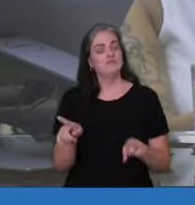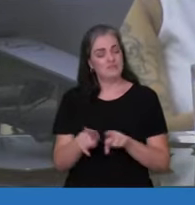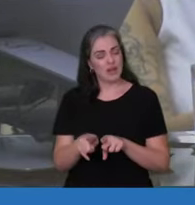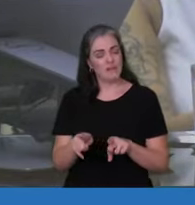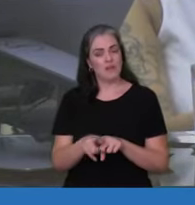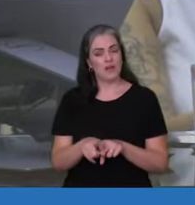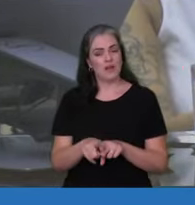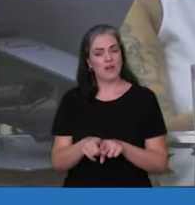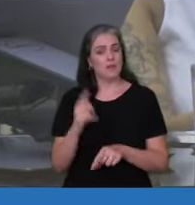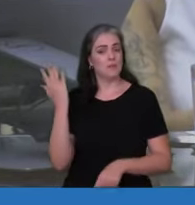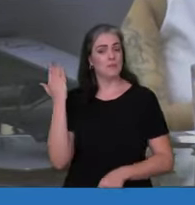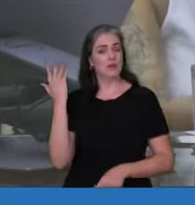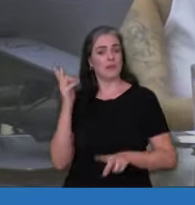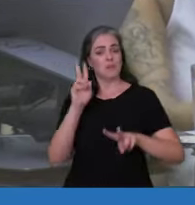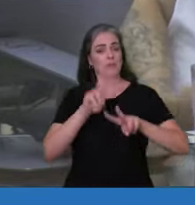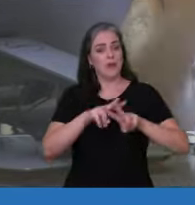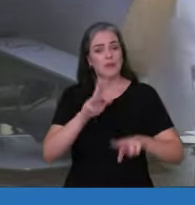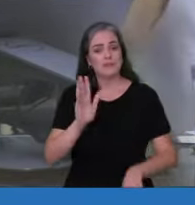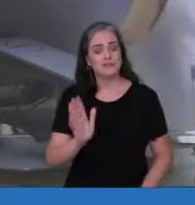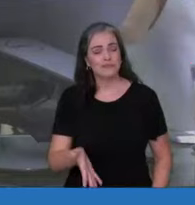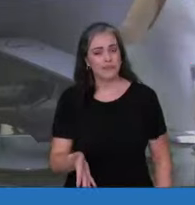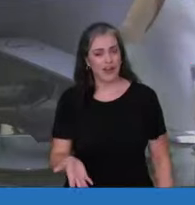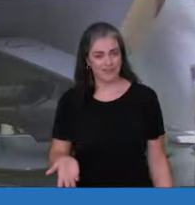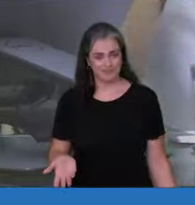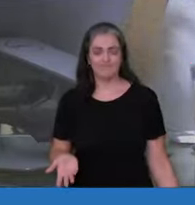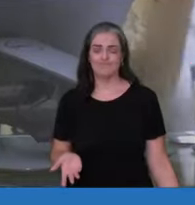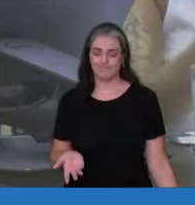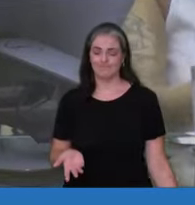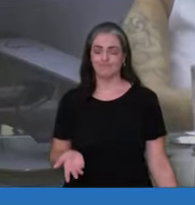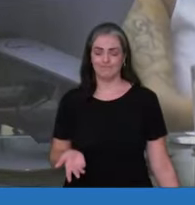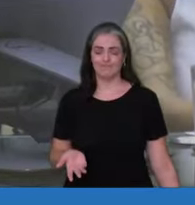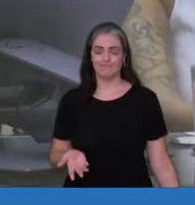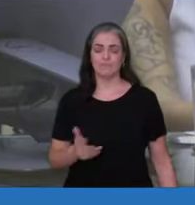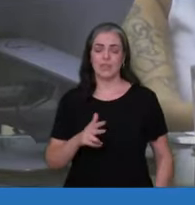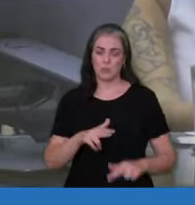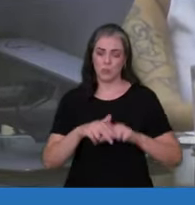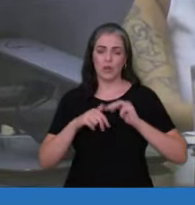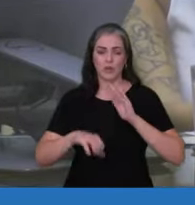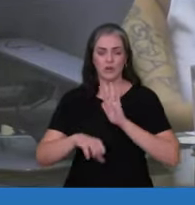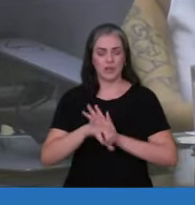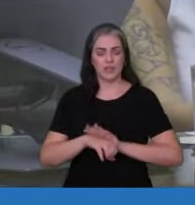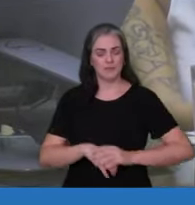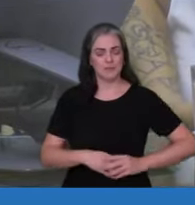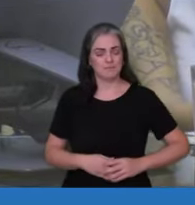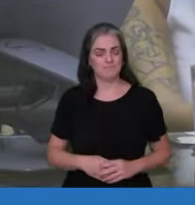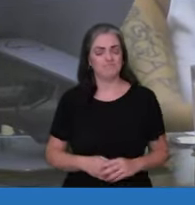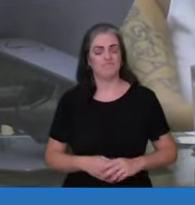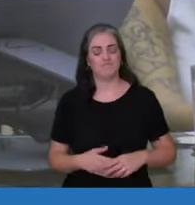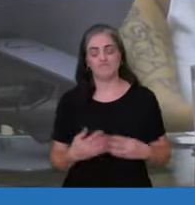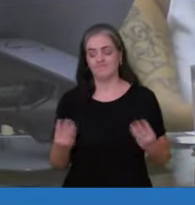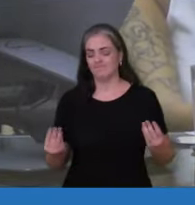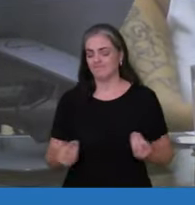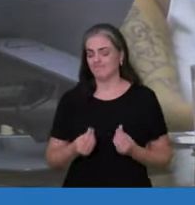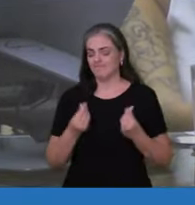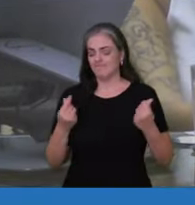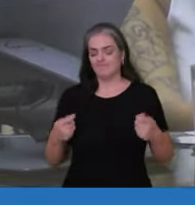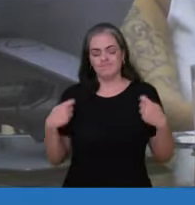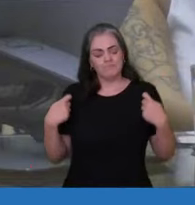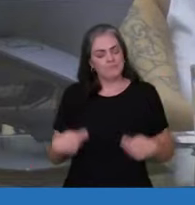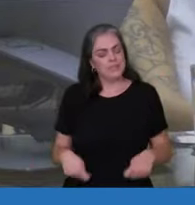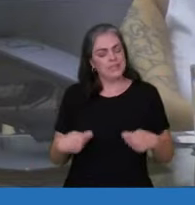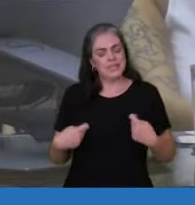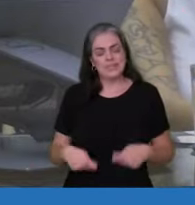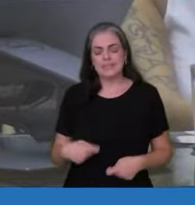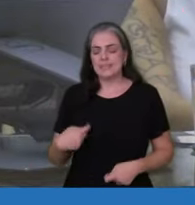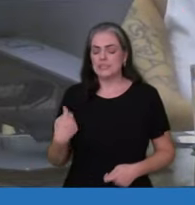presos por terem cometido este crime, devem nos instar a buscar mais